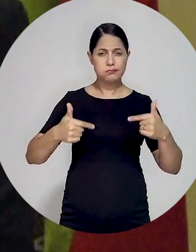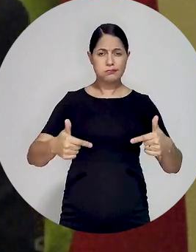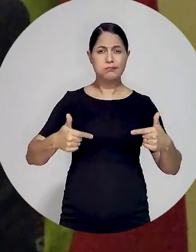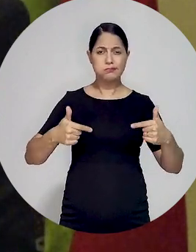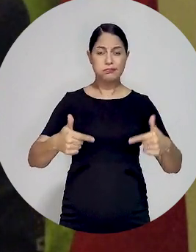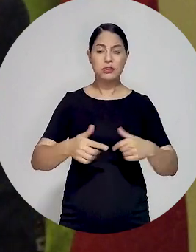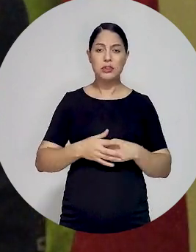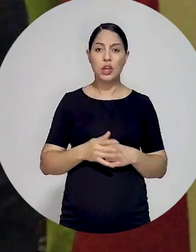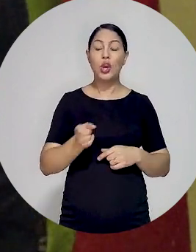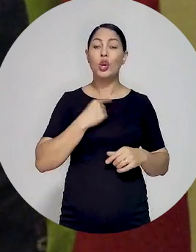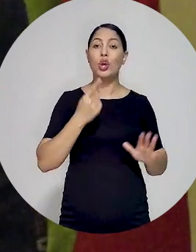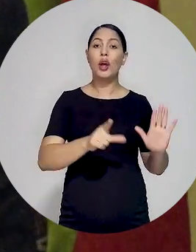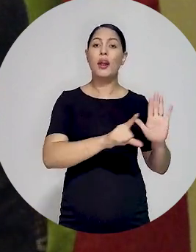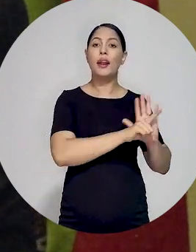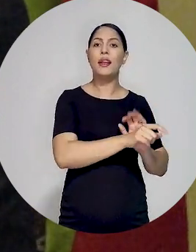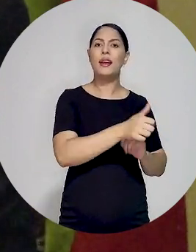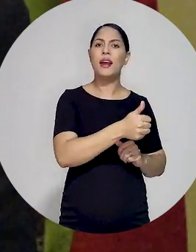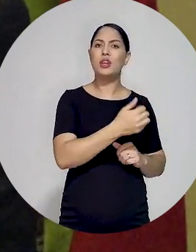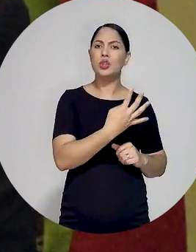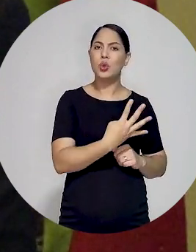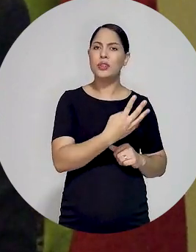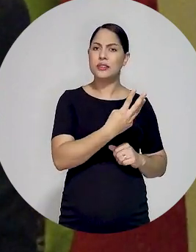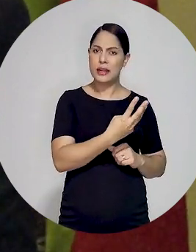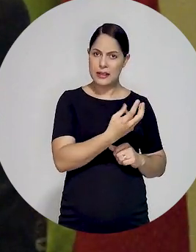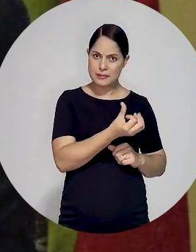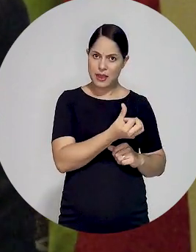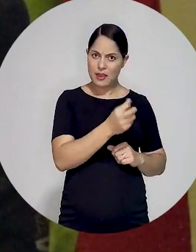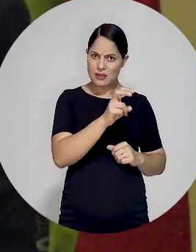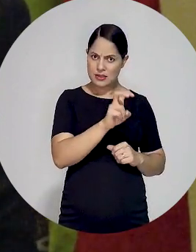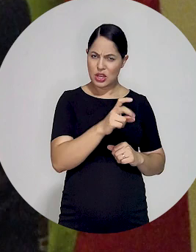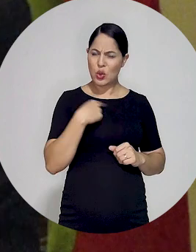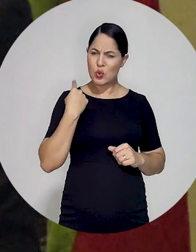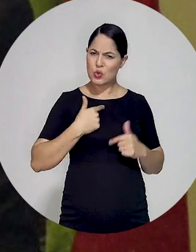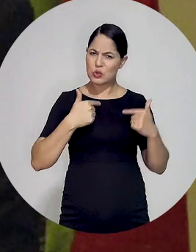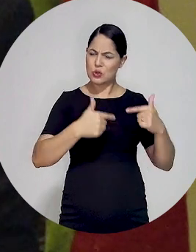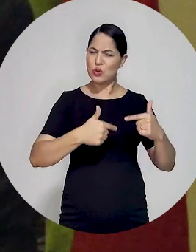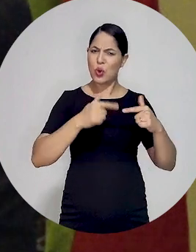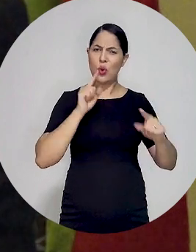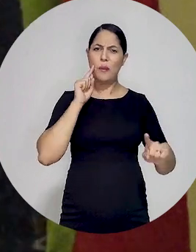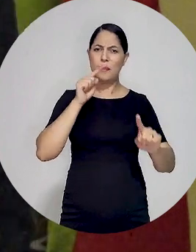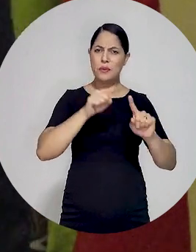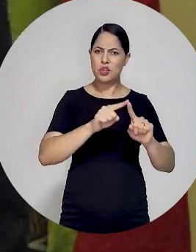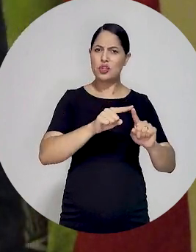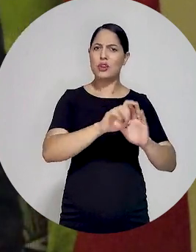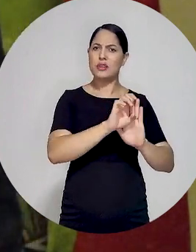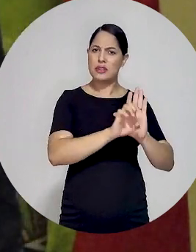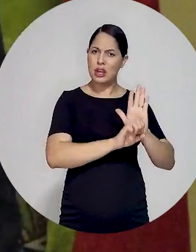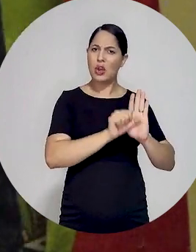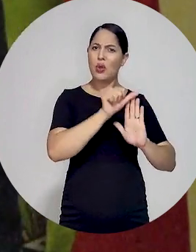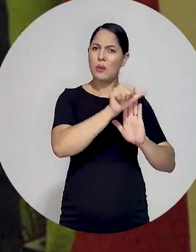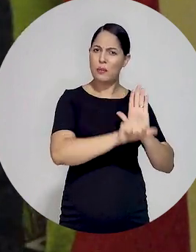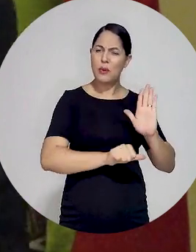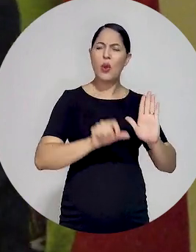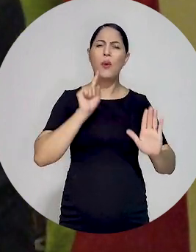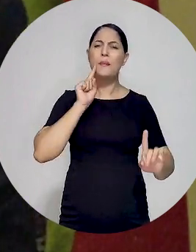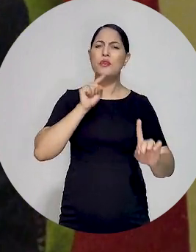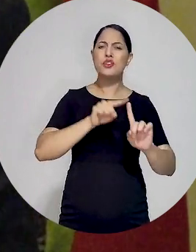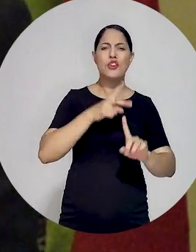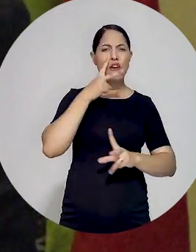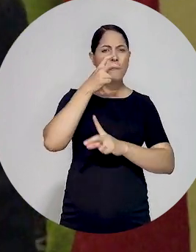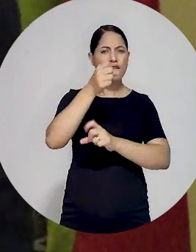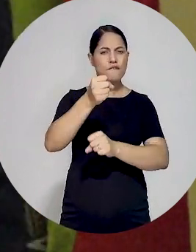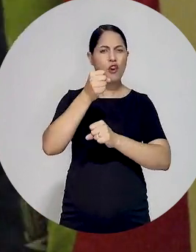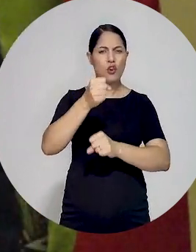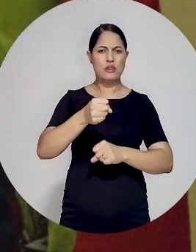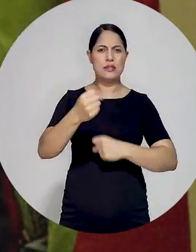junto ao Poder Legislativo para aprovar a Lei 14.365, que altera o Estatuto da Advocacia e nos dá ainda mais força,